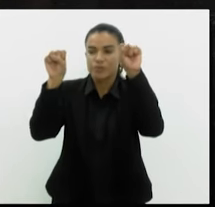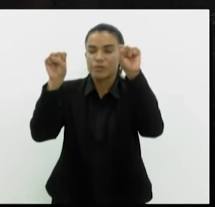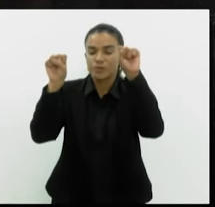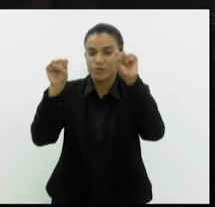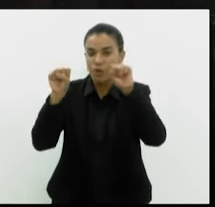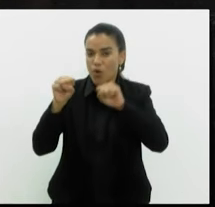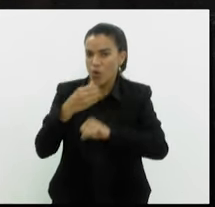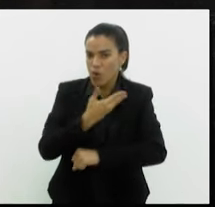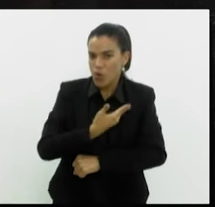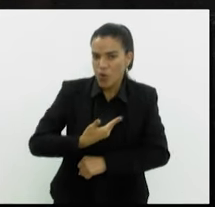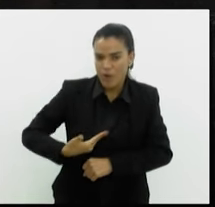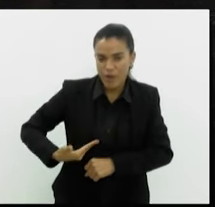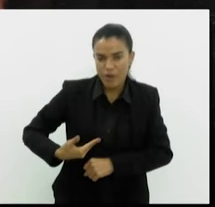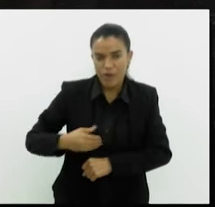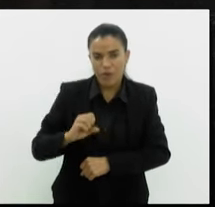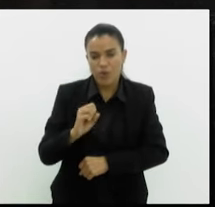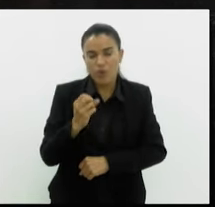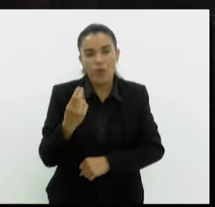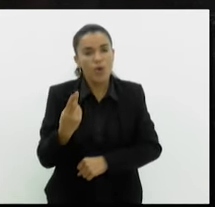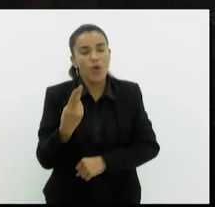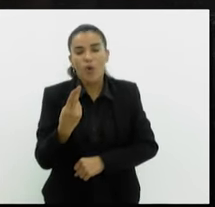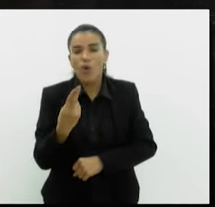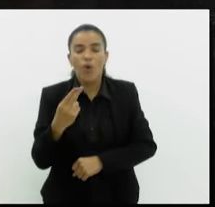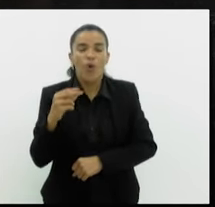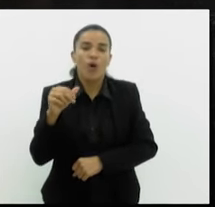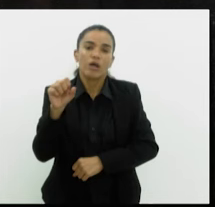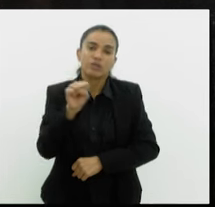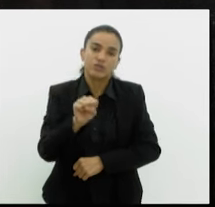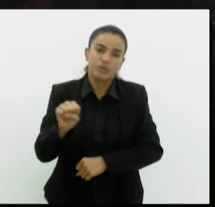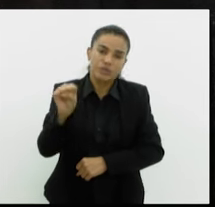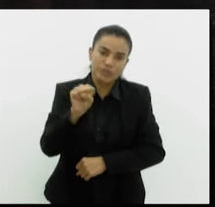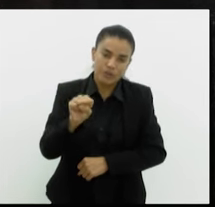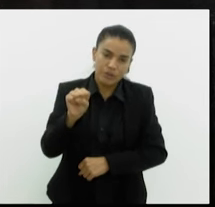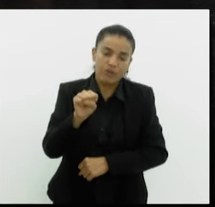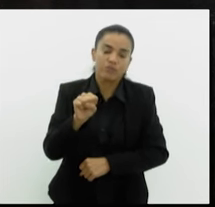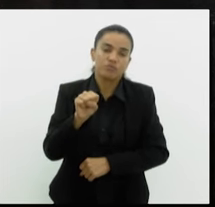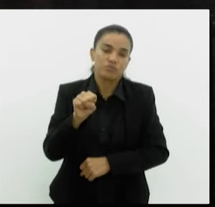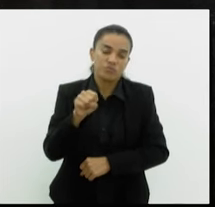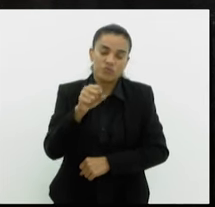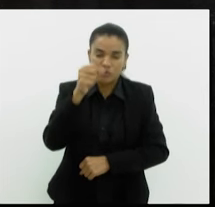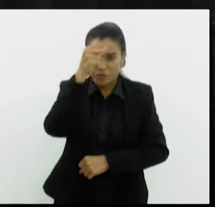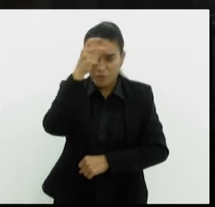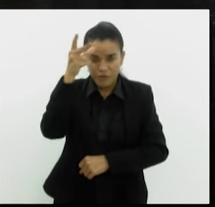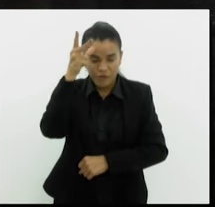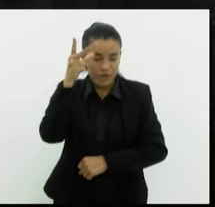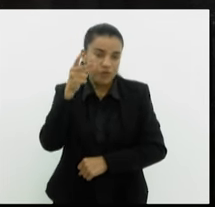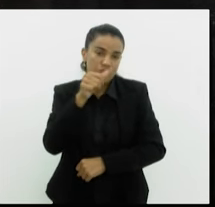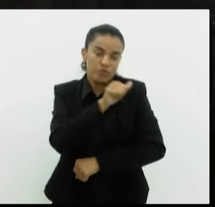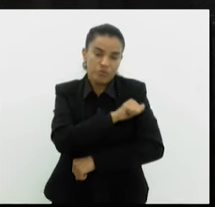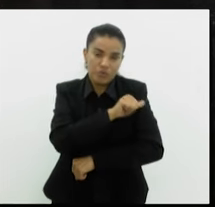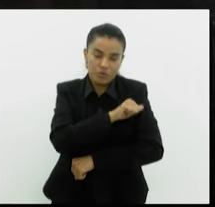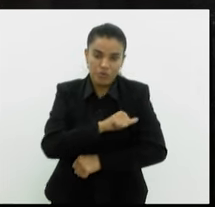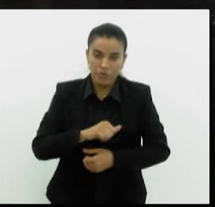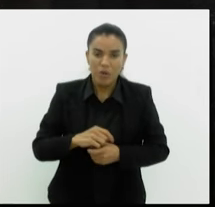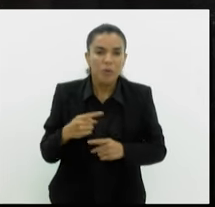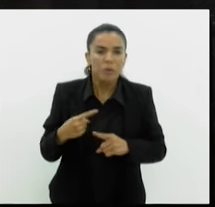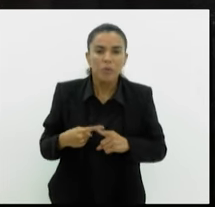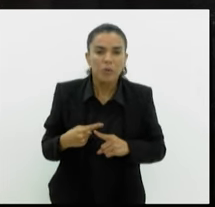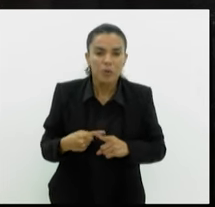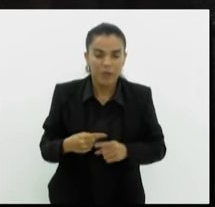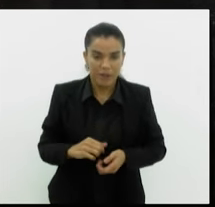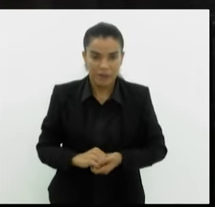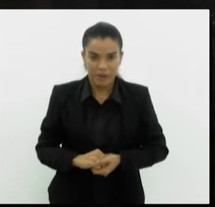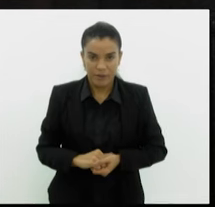o governador, quer seja a Associação dos Prefeitos do Estado do Rio de Janeiro. E por quê, senhor